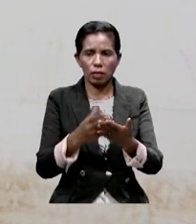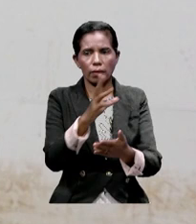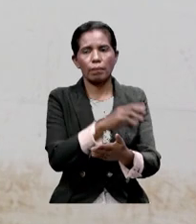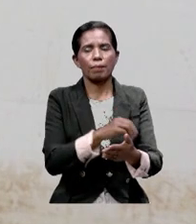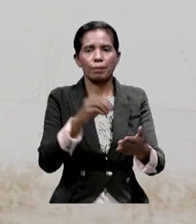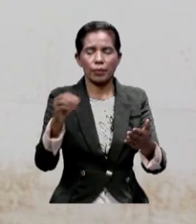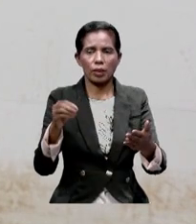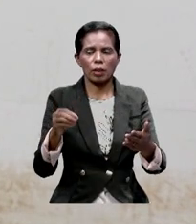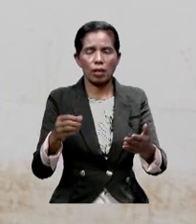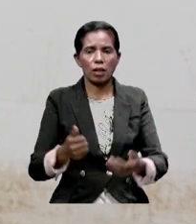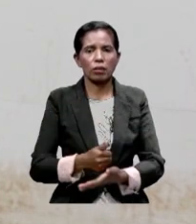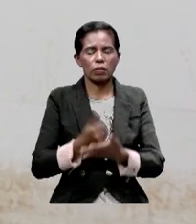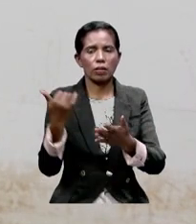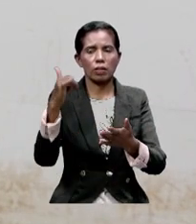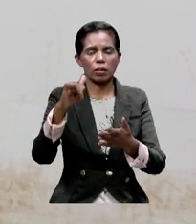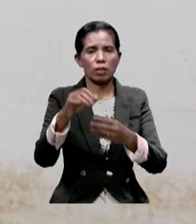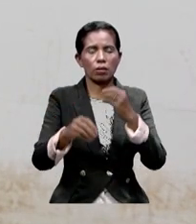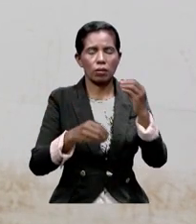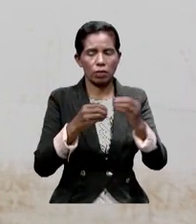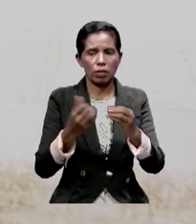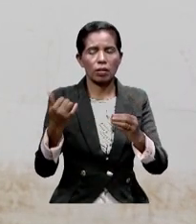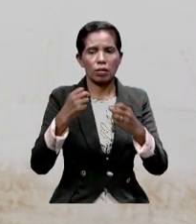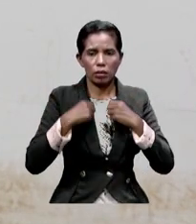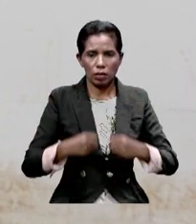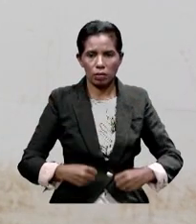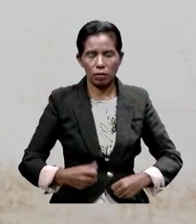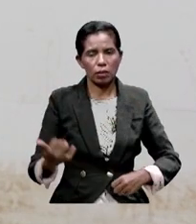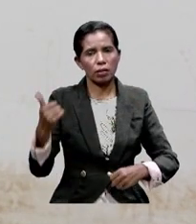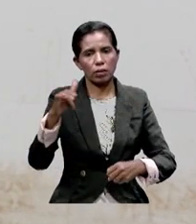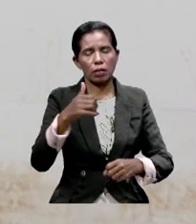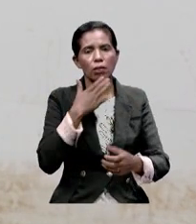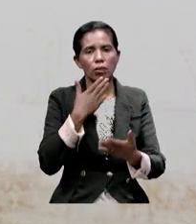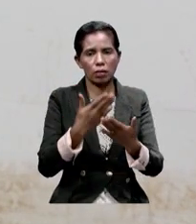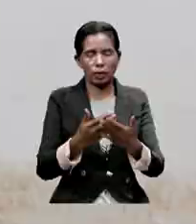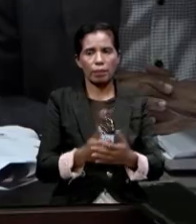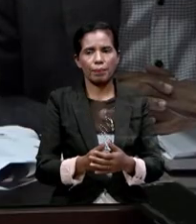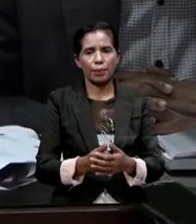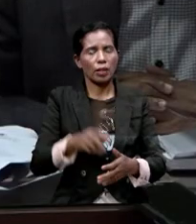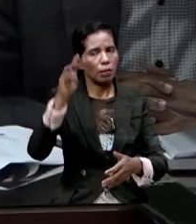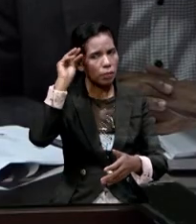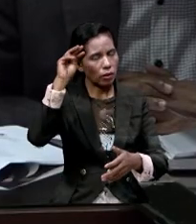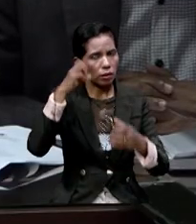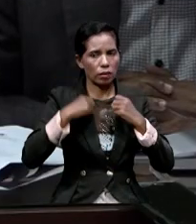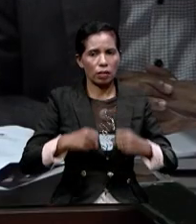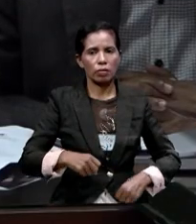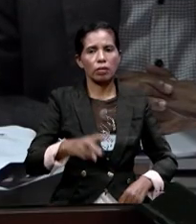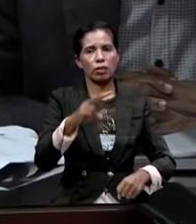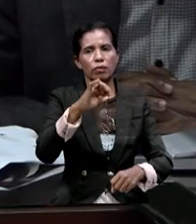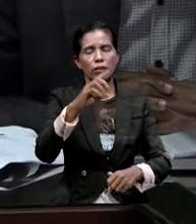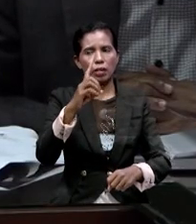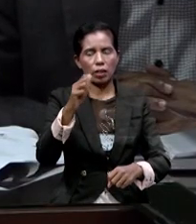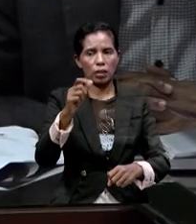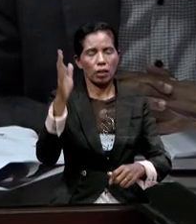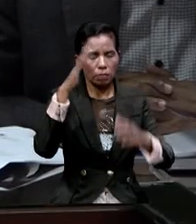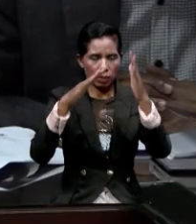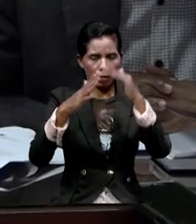bele ajuda sira para uma recuperação para ser minha saúde sira. Antes, né, porta-voz Ministério Saúde Vidal de Jesus reconhece